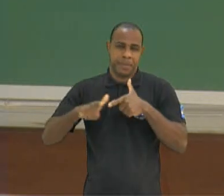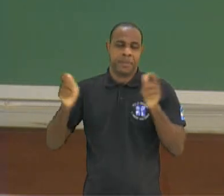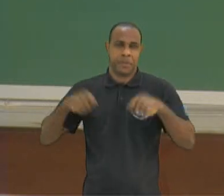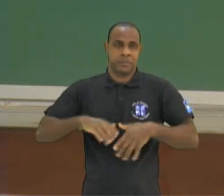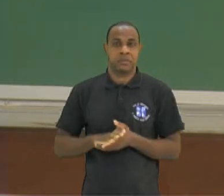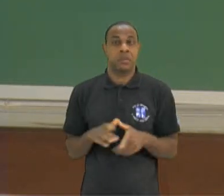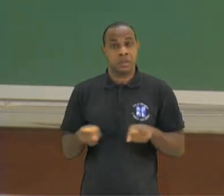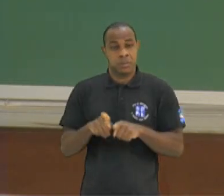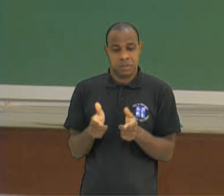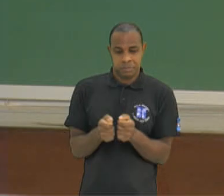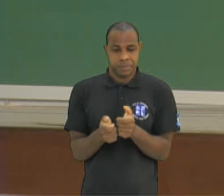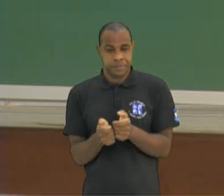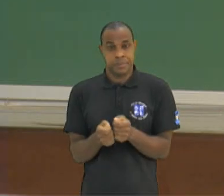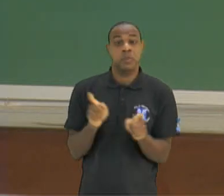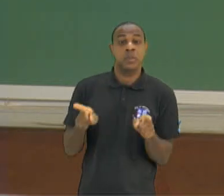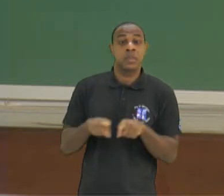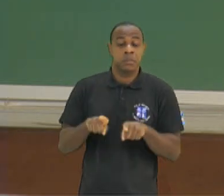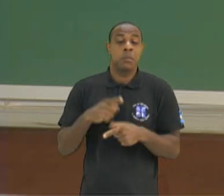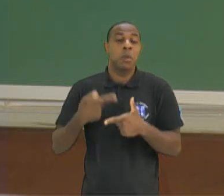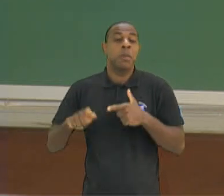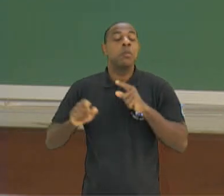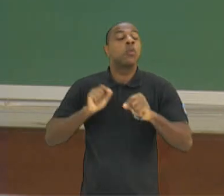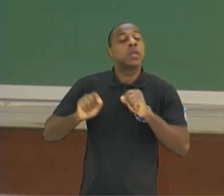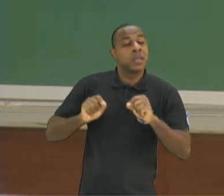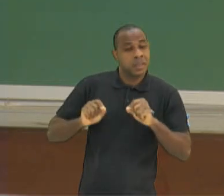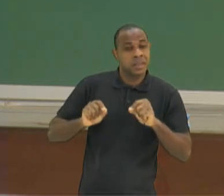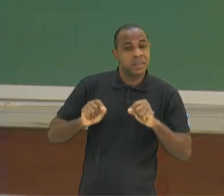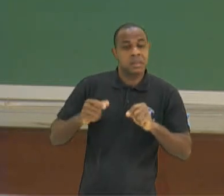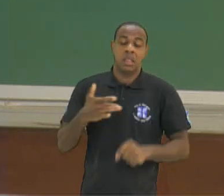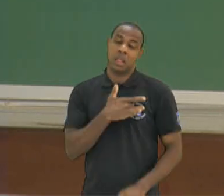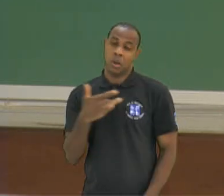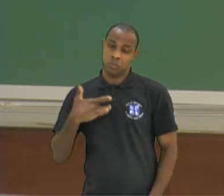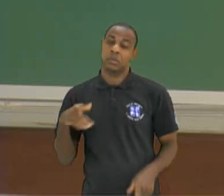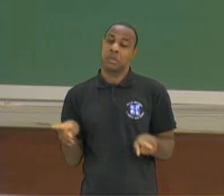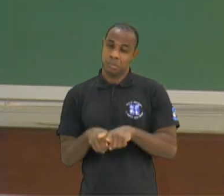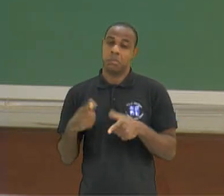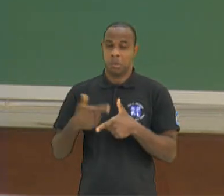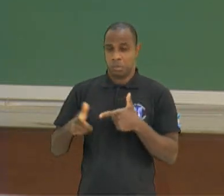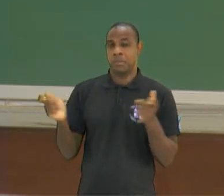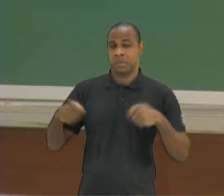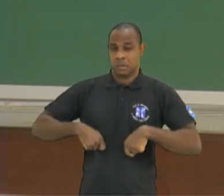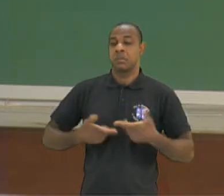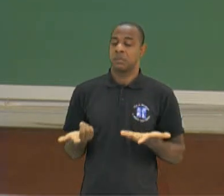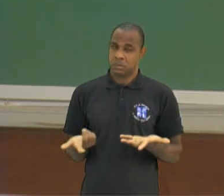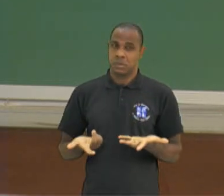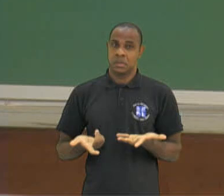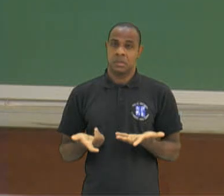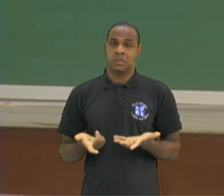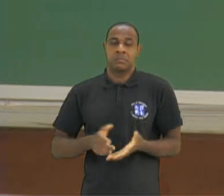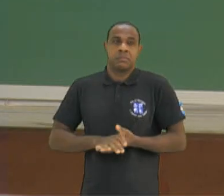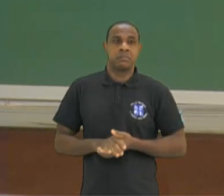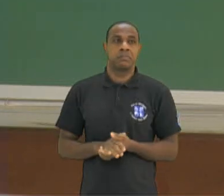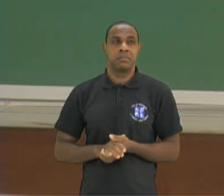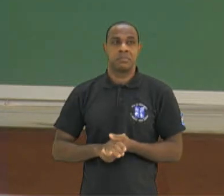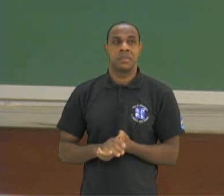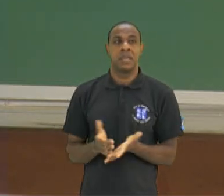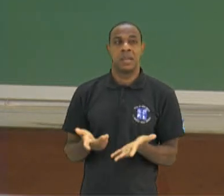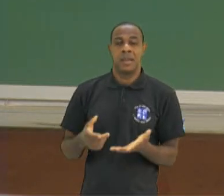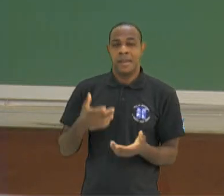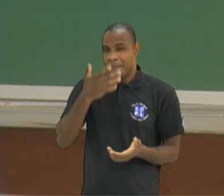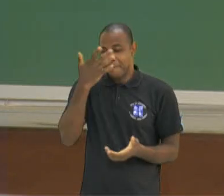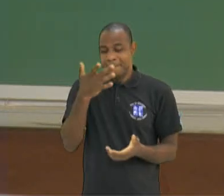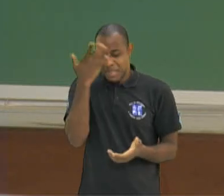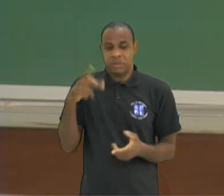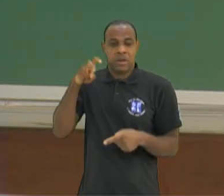videogames causam, além de tudo, problemas de saúde. Mais problemas de saúde do que benefícios. Pessoas que passam